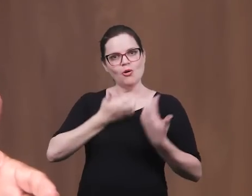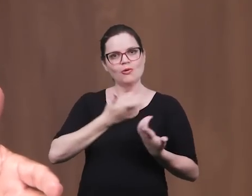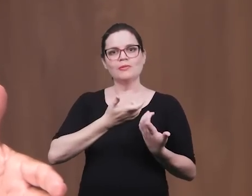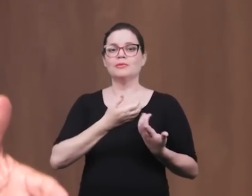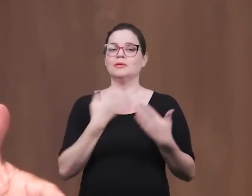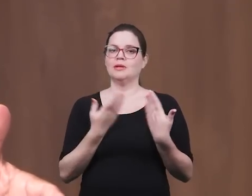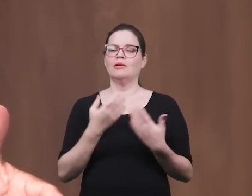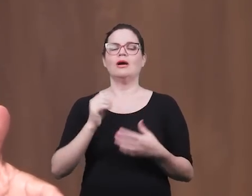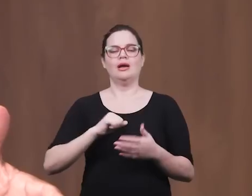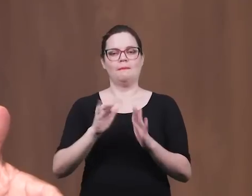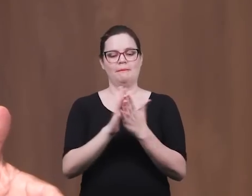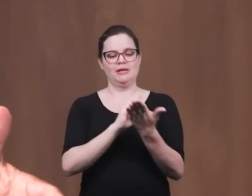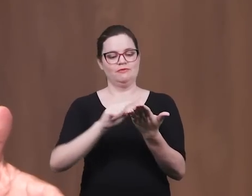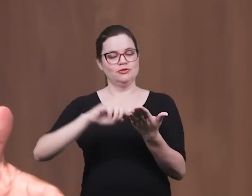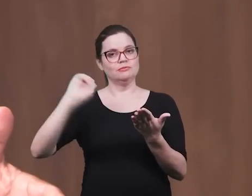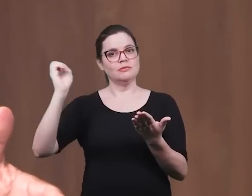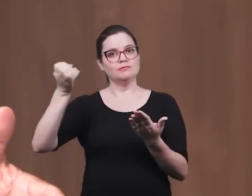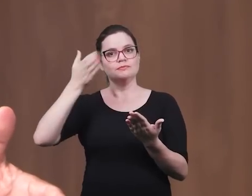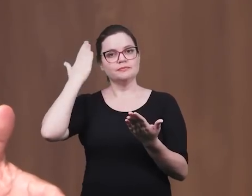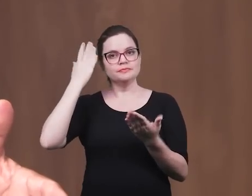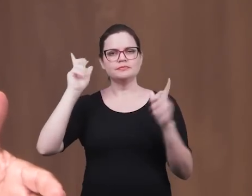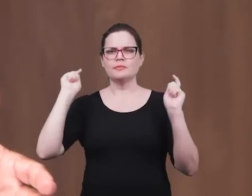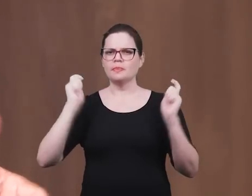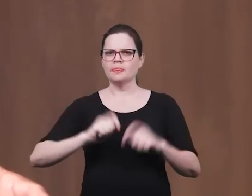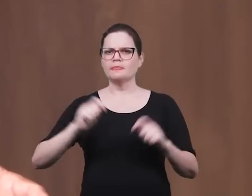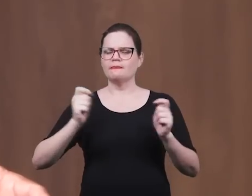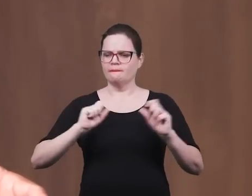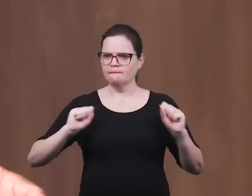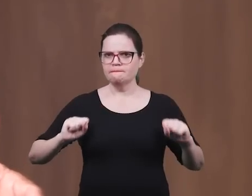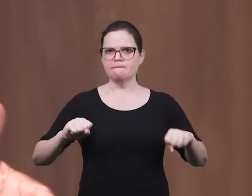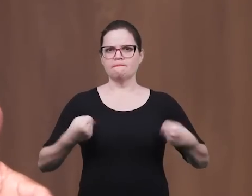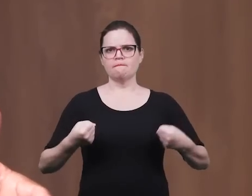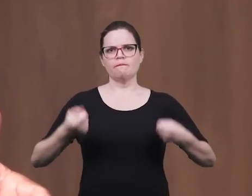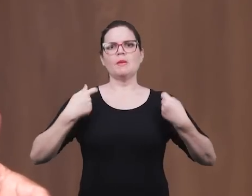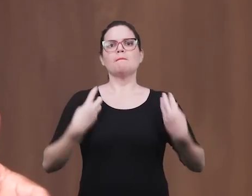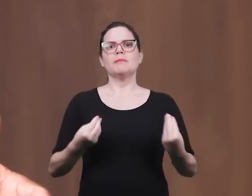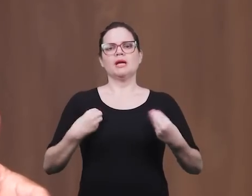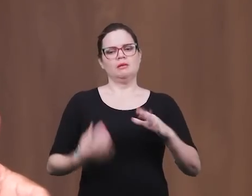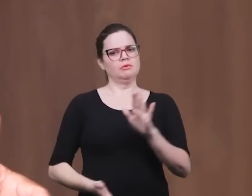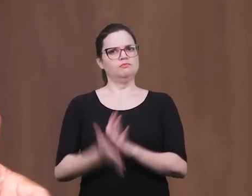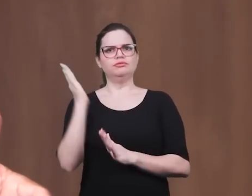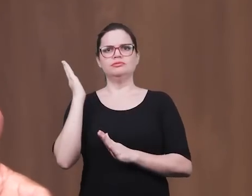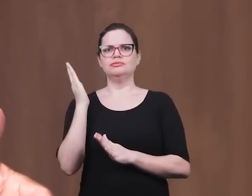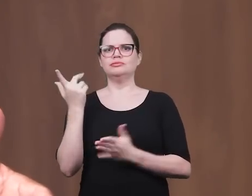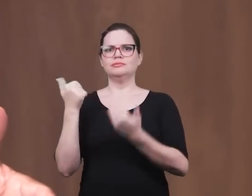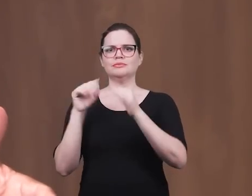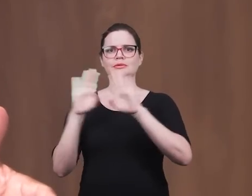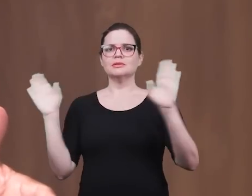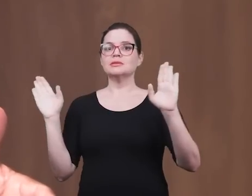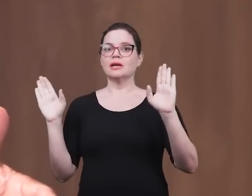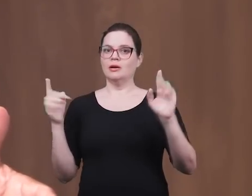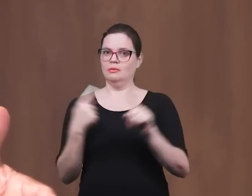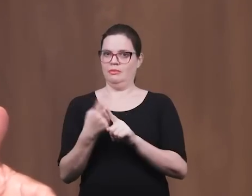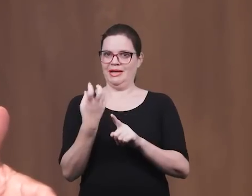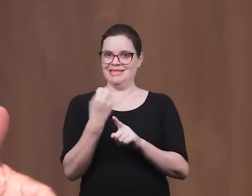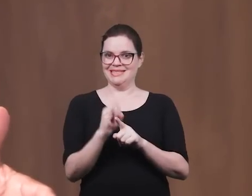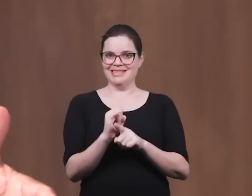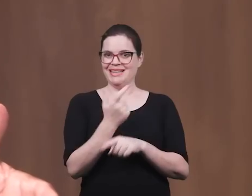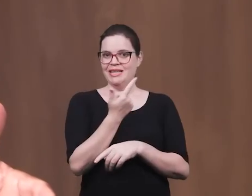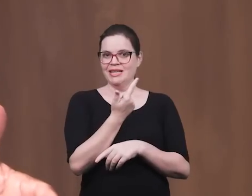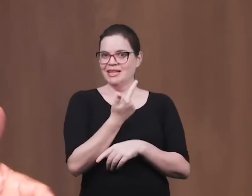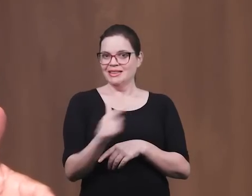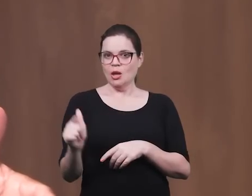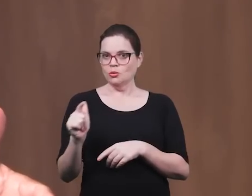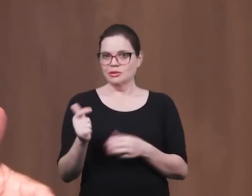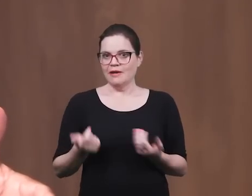palavra revelada, que alimenta o homem para a saída. Exatamente. Porque se ele não comesse ele assado no